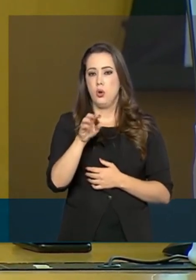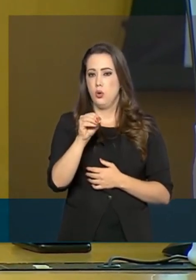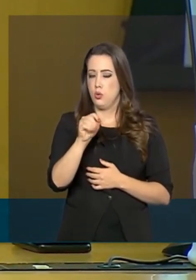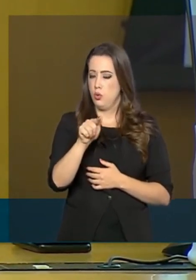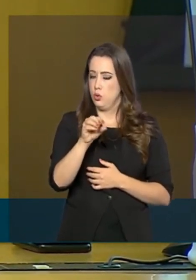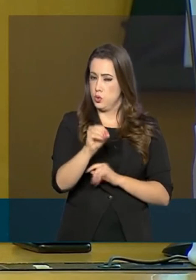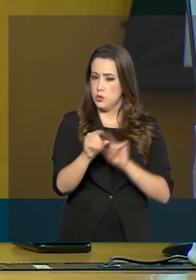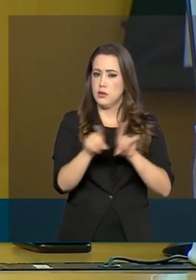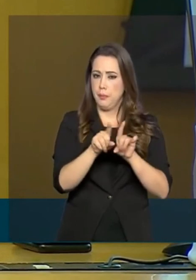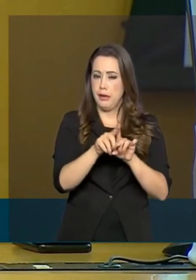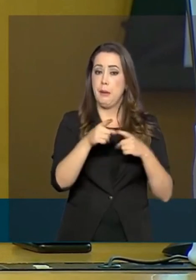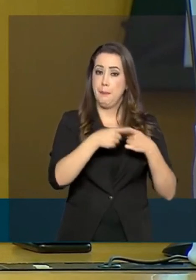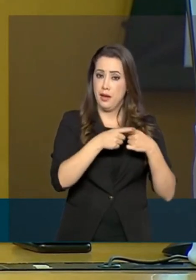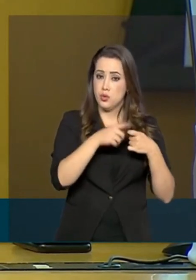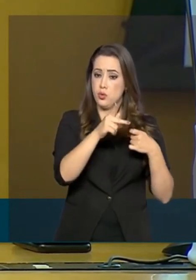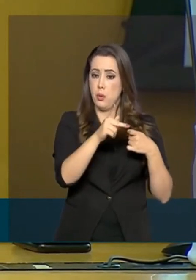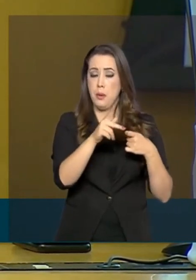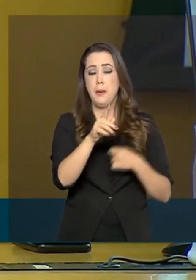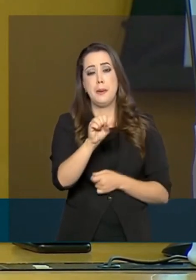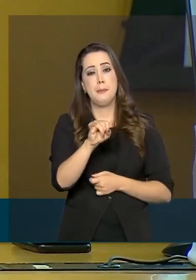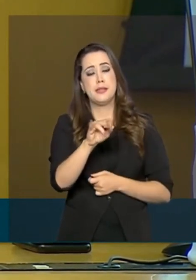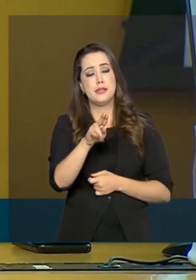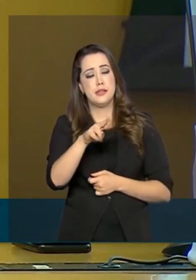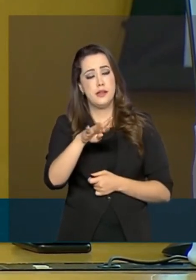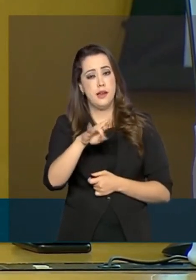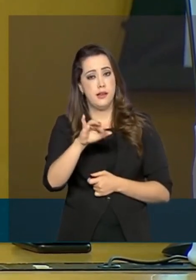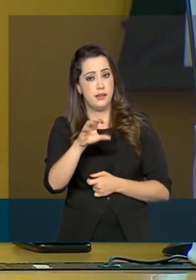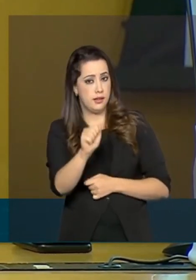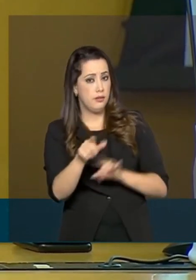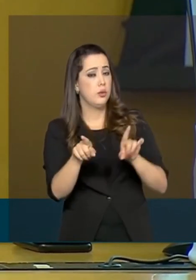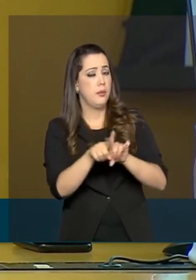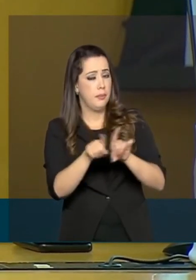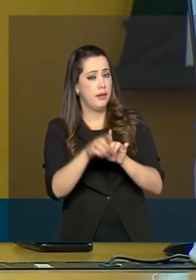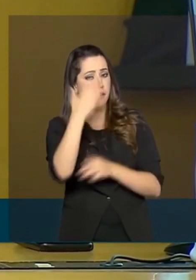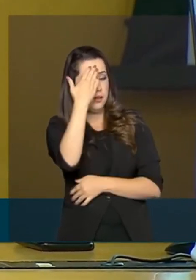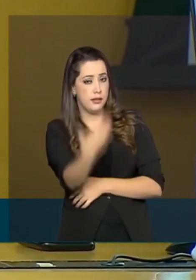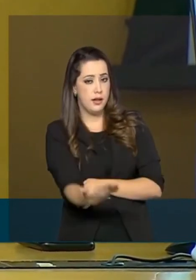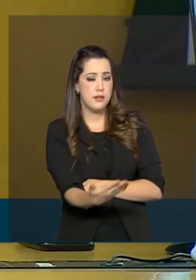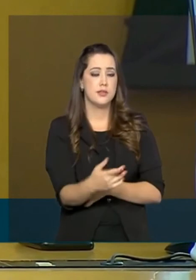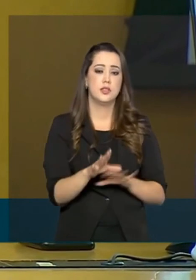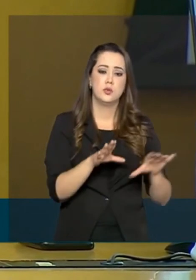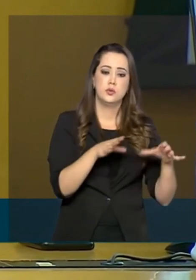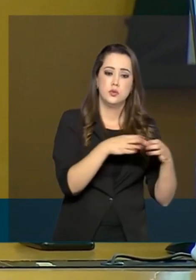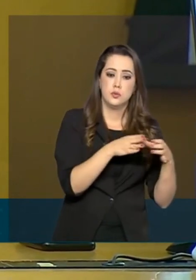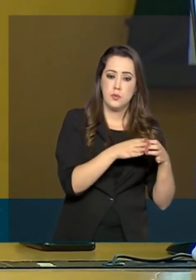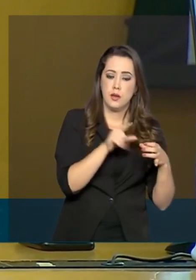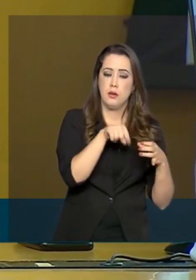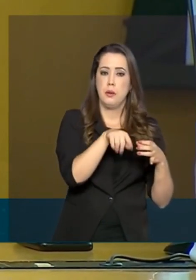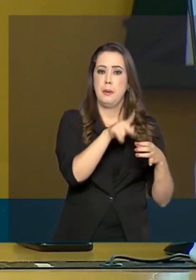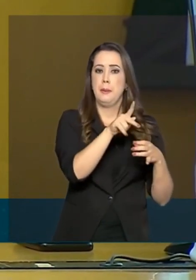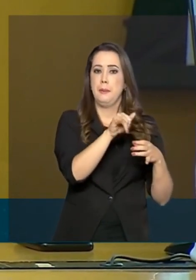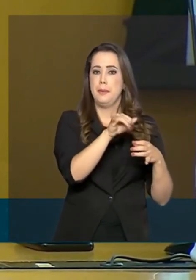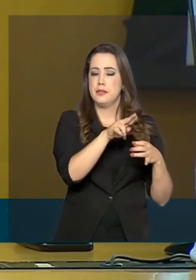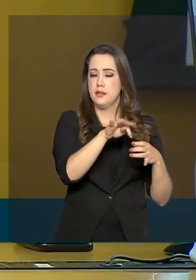agradecem. Os psicólogos que estão trabalhando esses dados conosco, que é um grupo de psiquiatras,